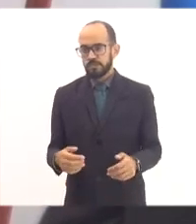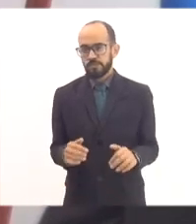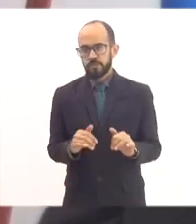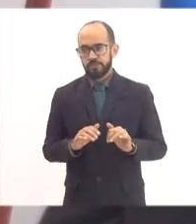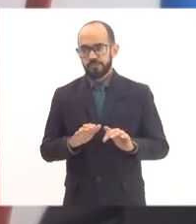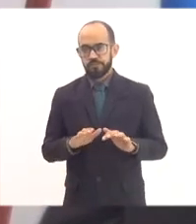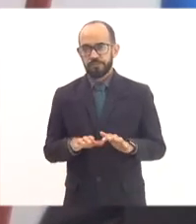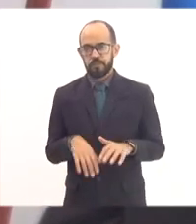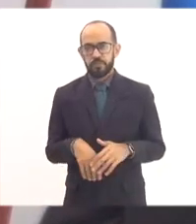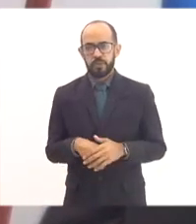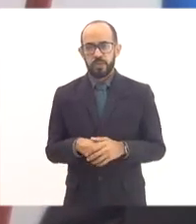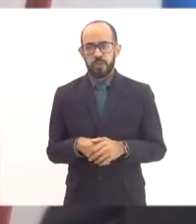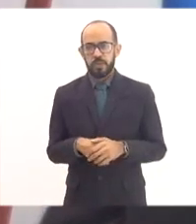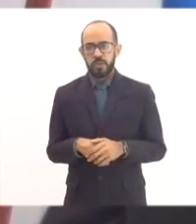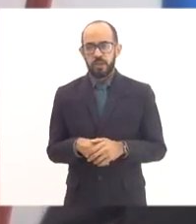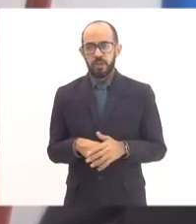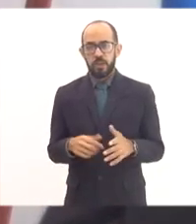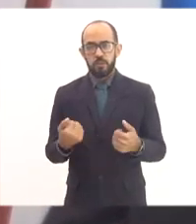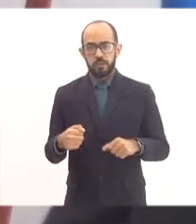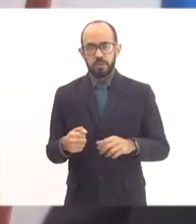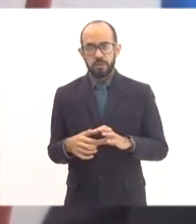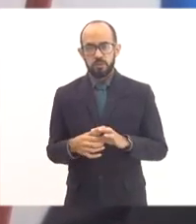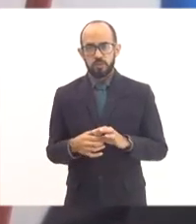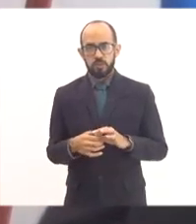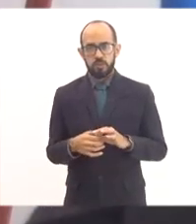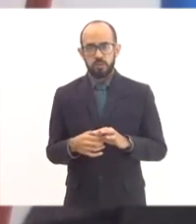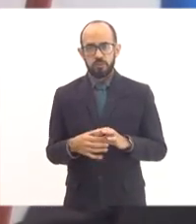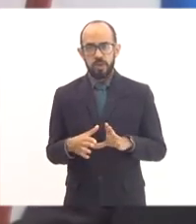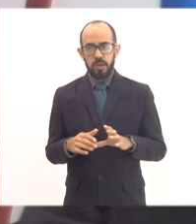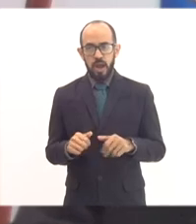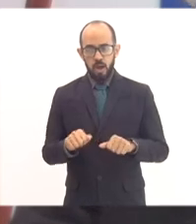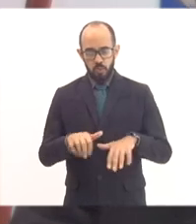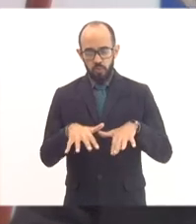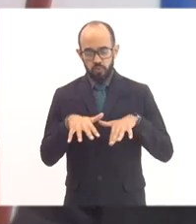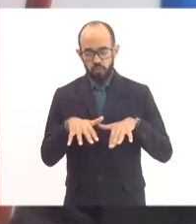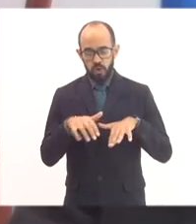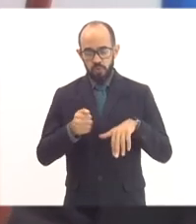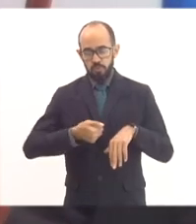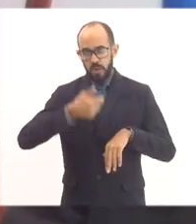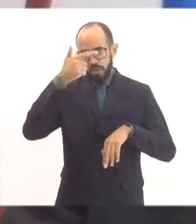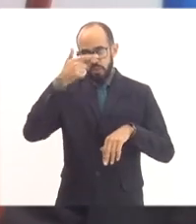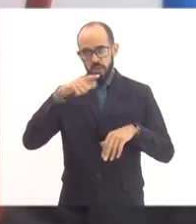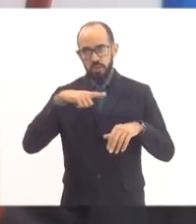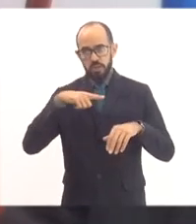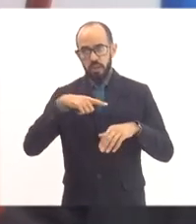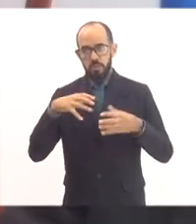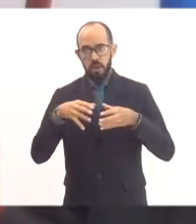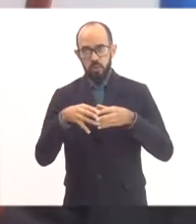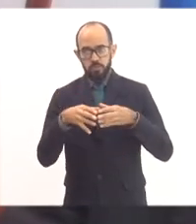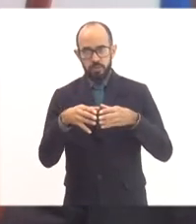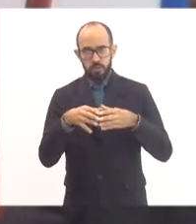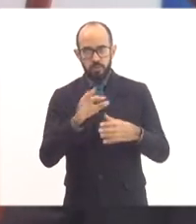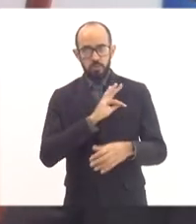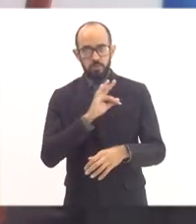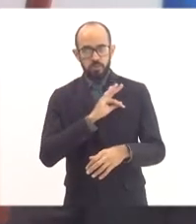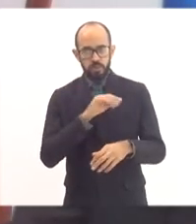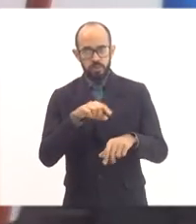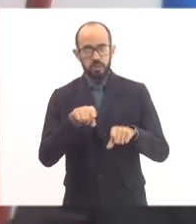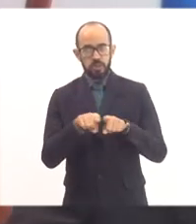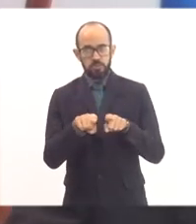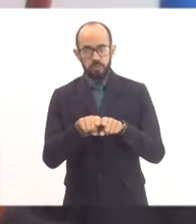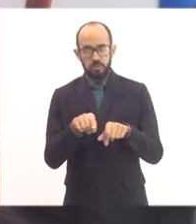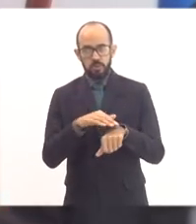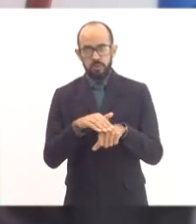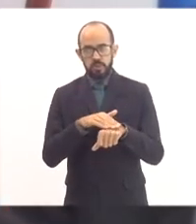essa convocação. Eu tenho que liberar o auditório ao meio-dia, porque já tem uma comissão da Polícia Civil e do Ministério Público para conversar conosco, tanto a deputada Marta